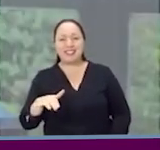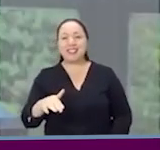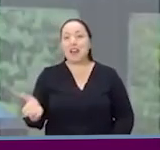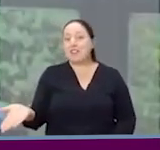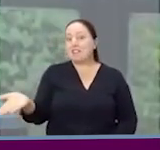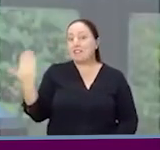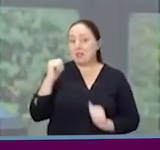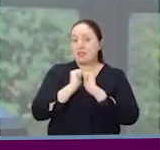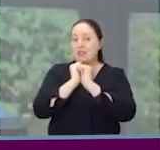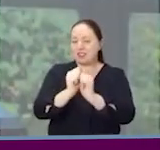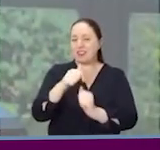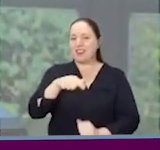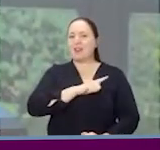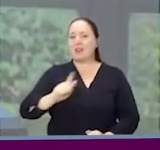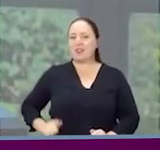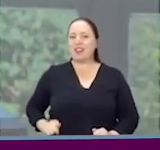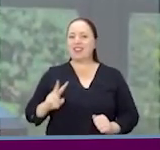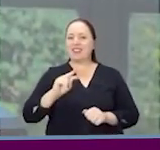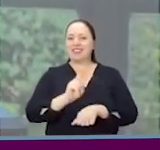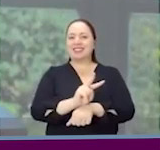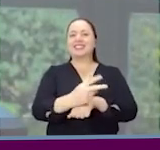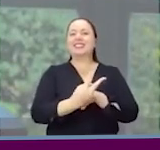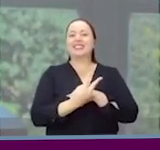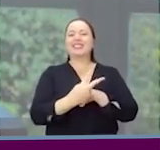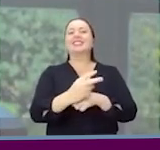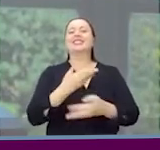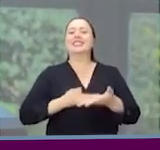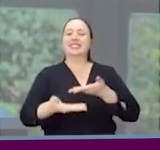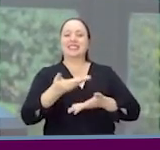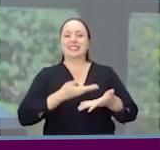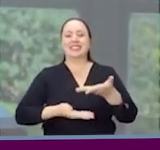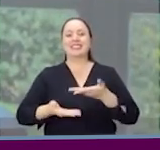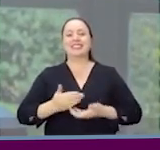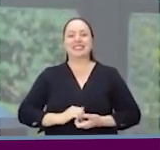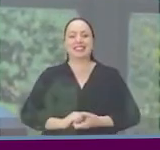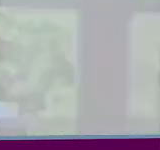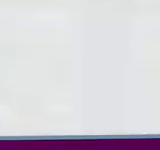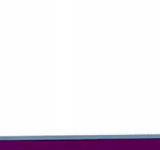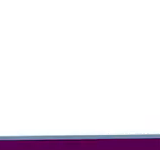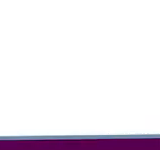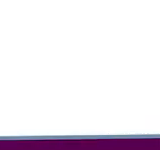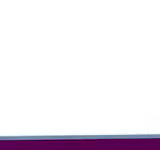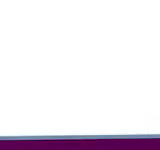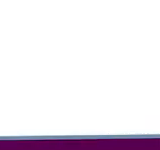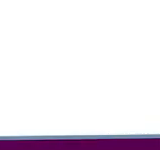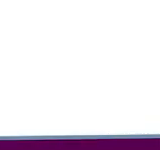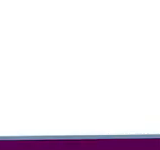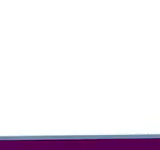menina. Bora, gente! Neste governo, é todo mundo cuidando de todo mundo.